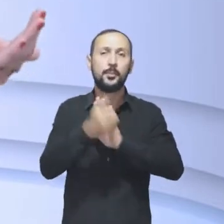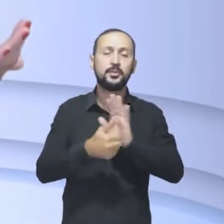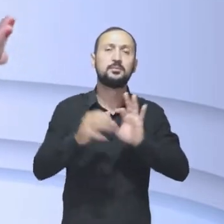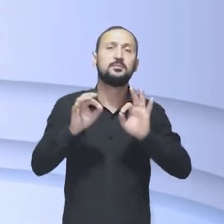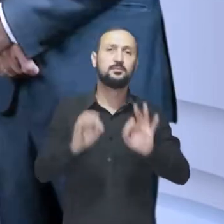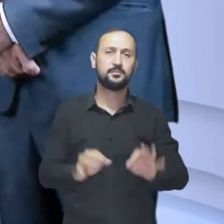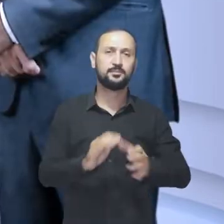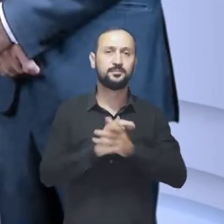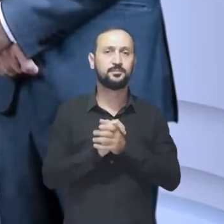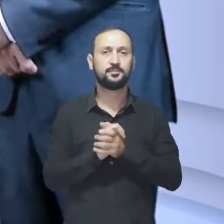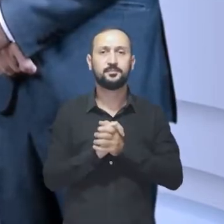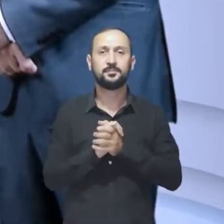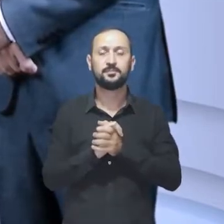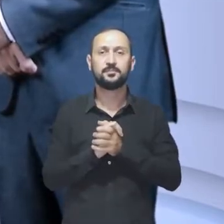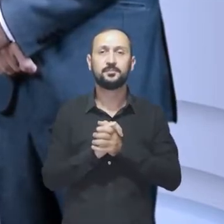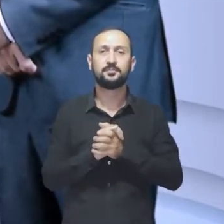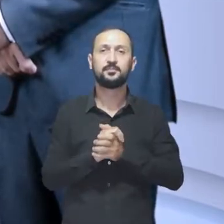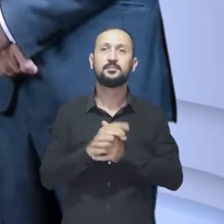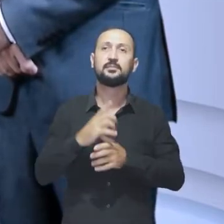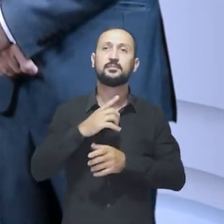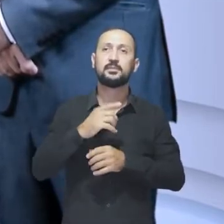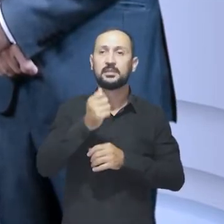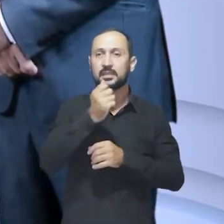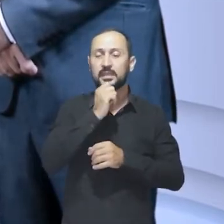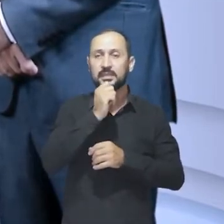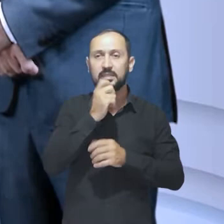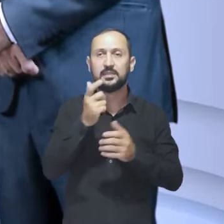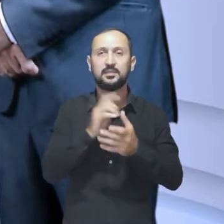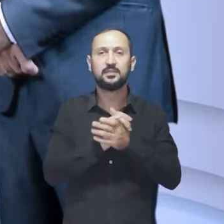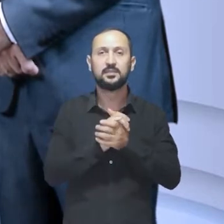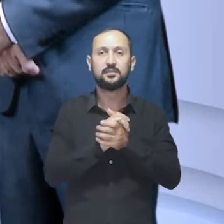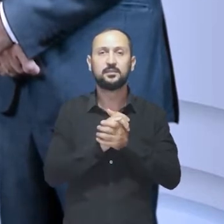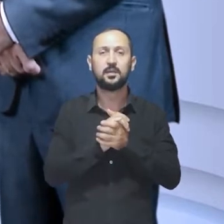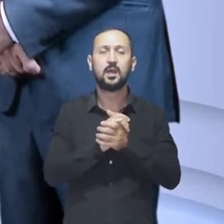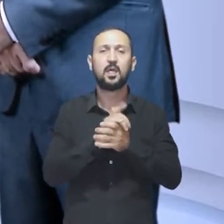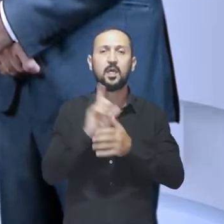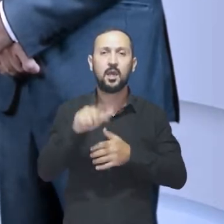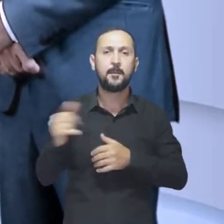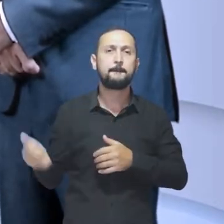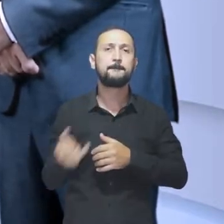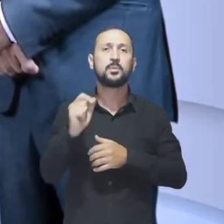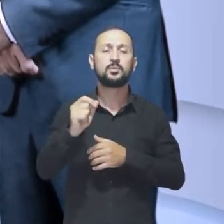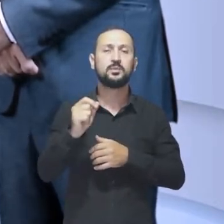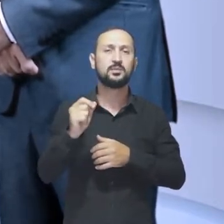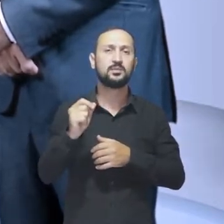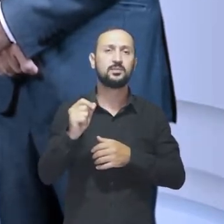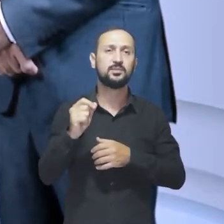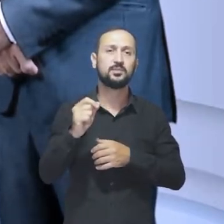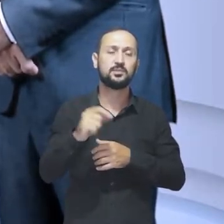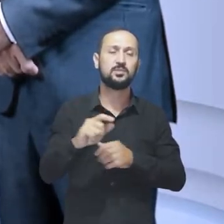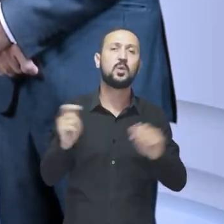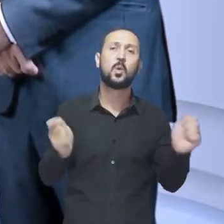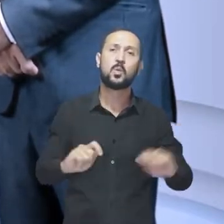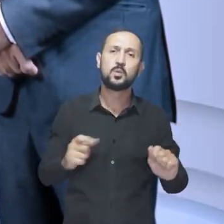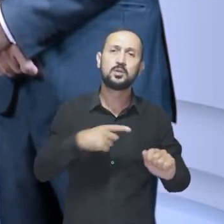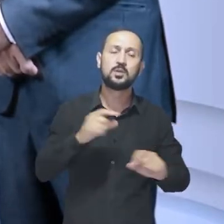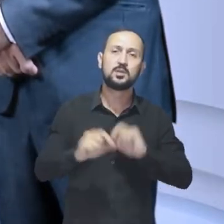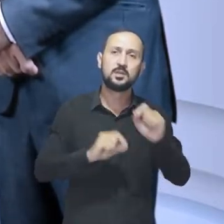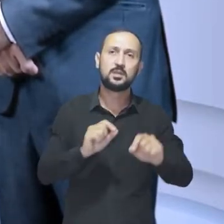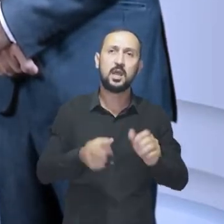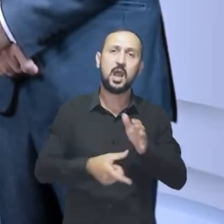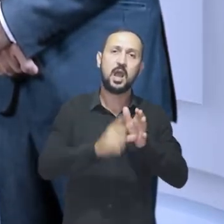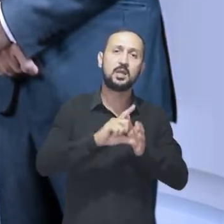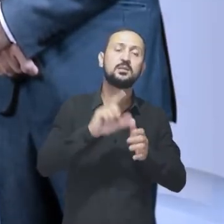é a constitucionalidade. E os 5 deputados que integram a CCJ, a consultoria sempre mantém